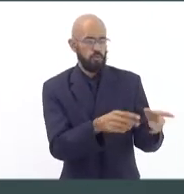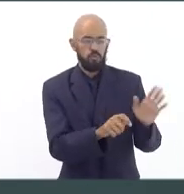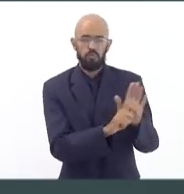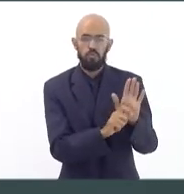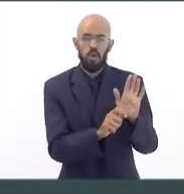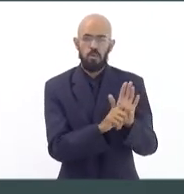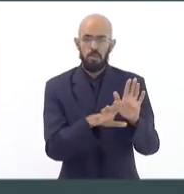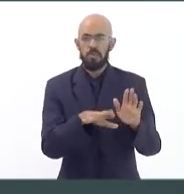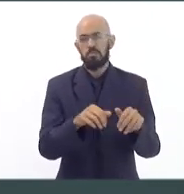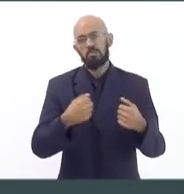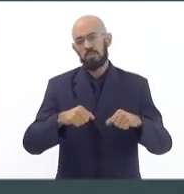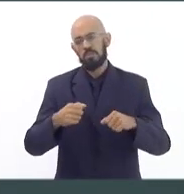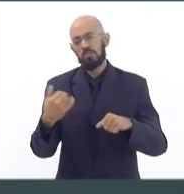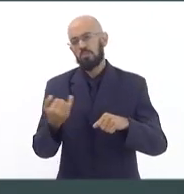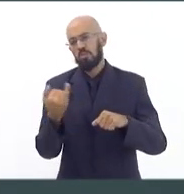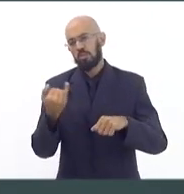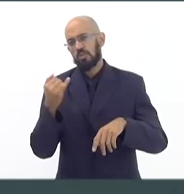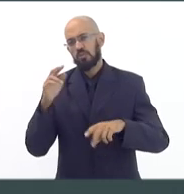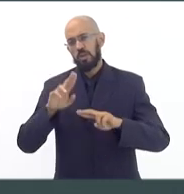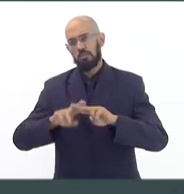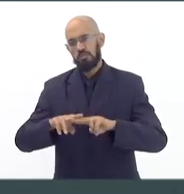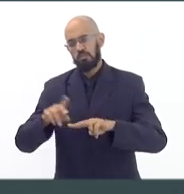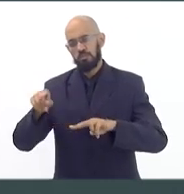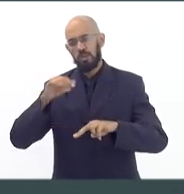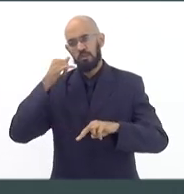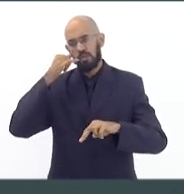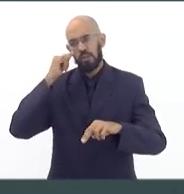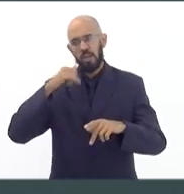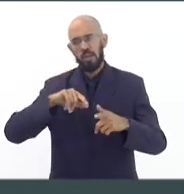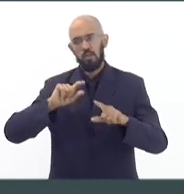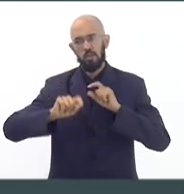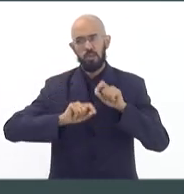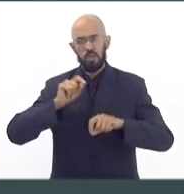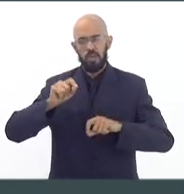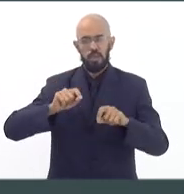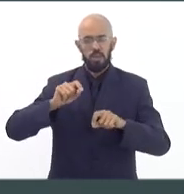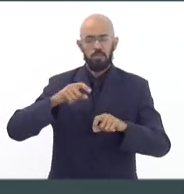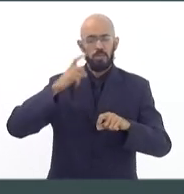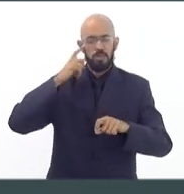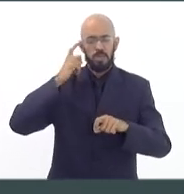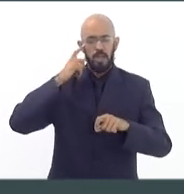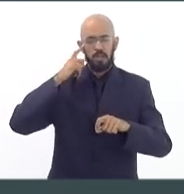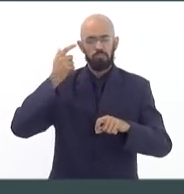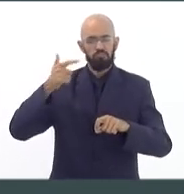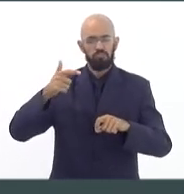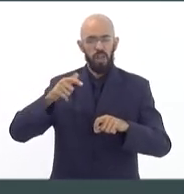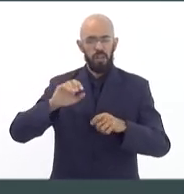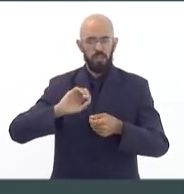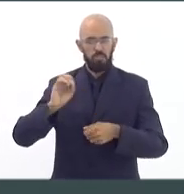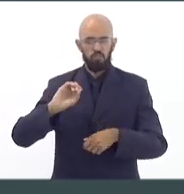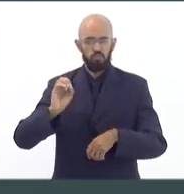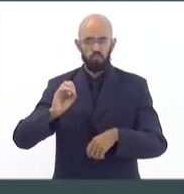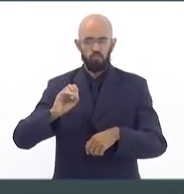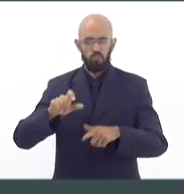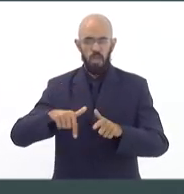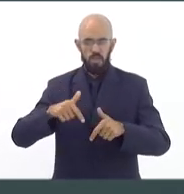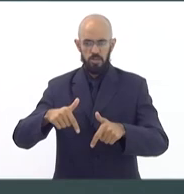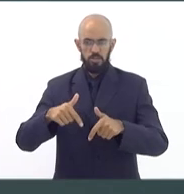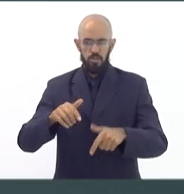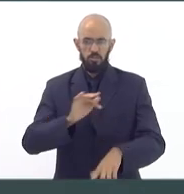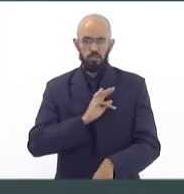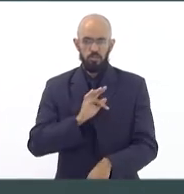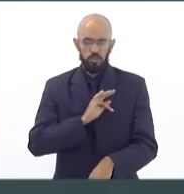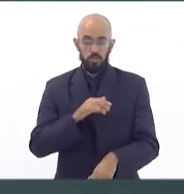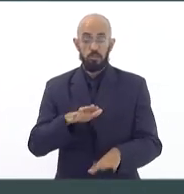né uma para tirar a sensação de impunidade e uma coisa que a gente percebeu na Nossas ações do que dificulta